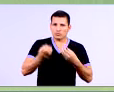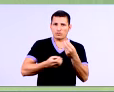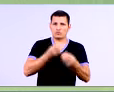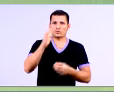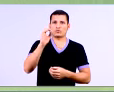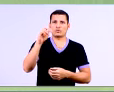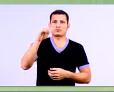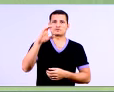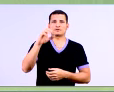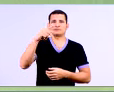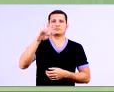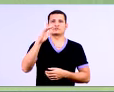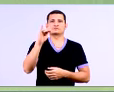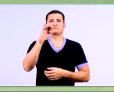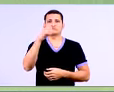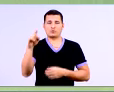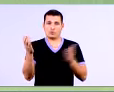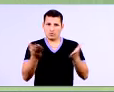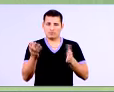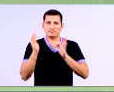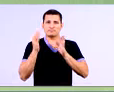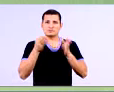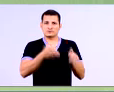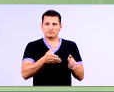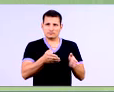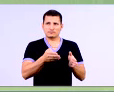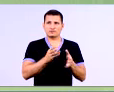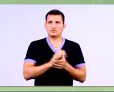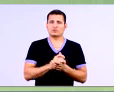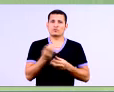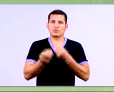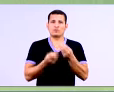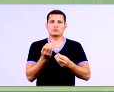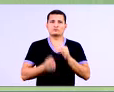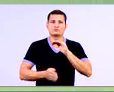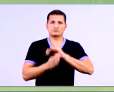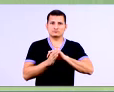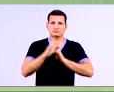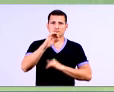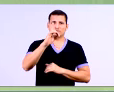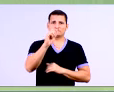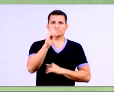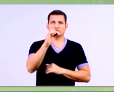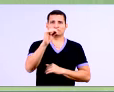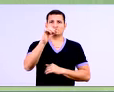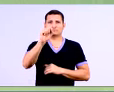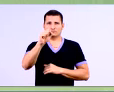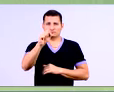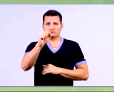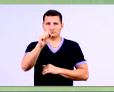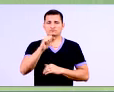trabalharemos especificamente na entrada de dados,